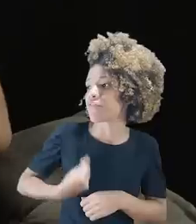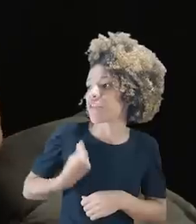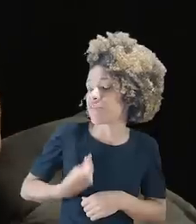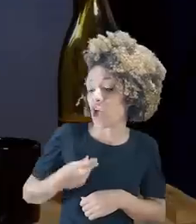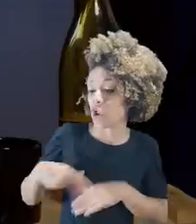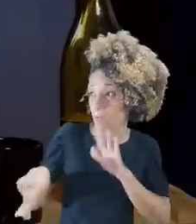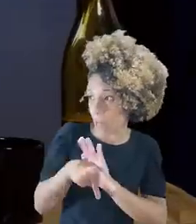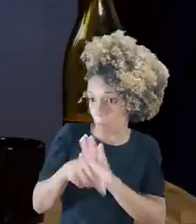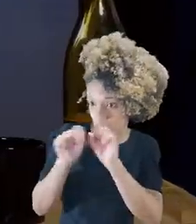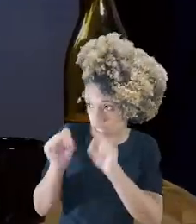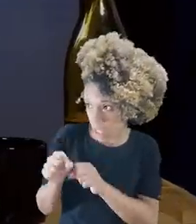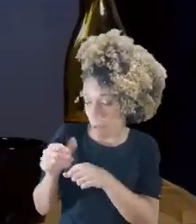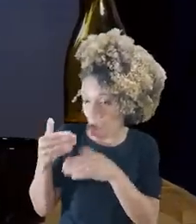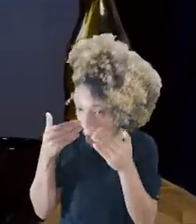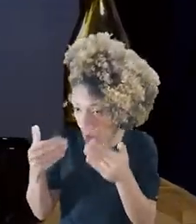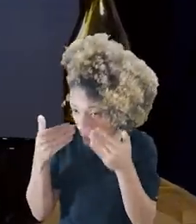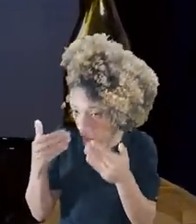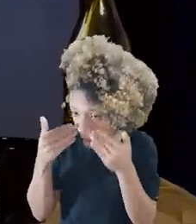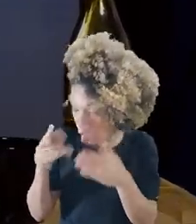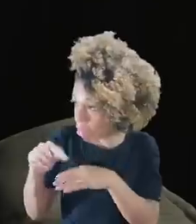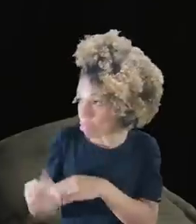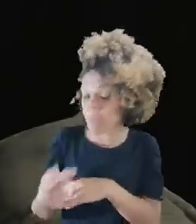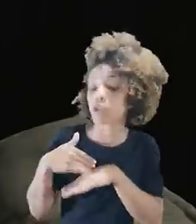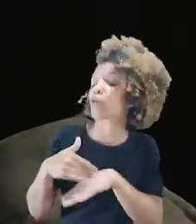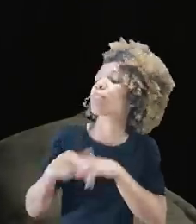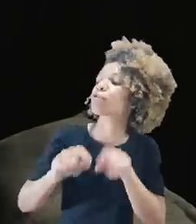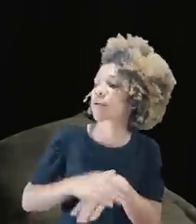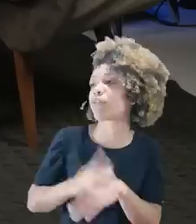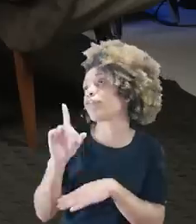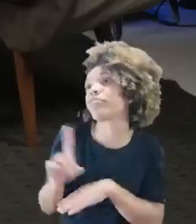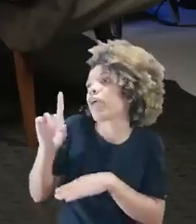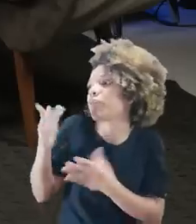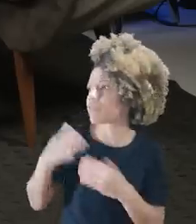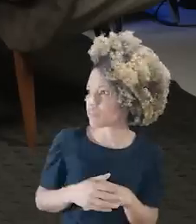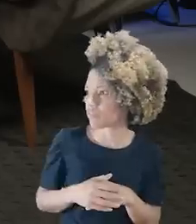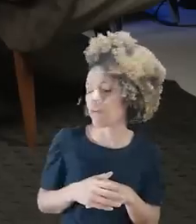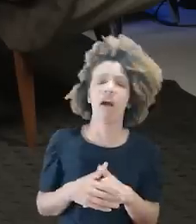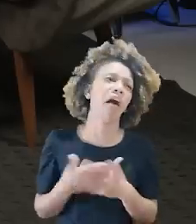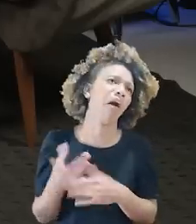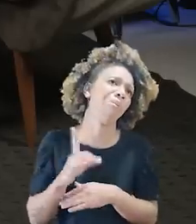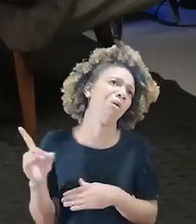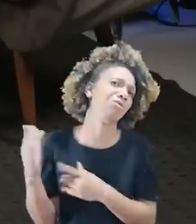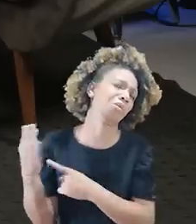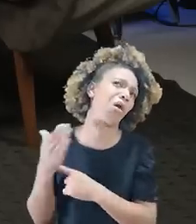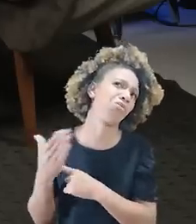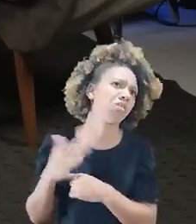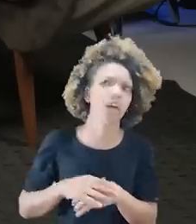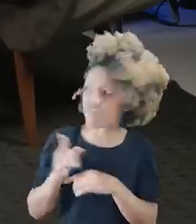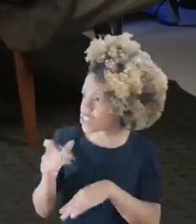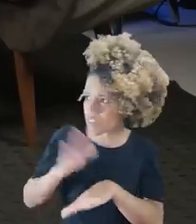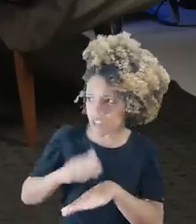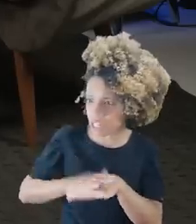ele aí ele vive consumido do próprio sistema exatamente E aí depois a culpa é de quem de Deus de Deus que ah meu